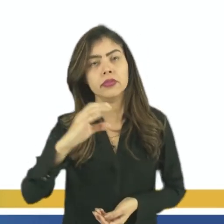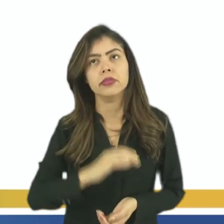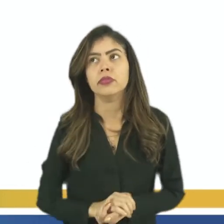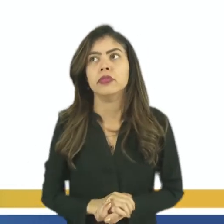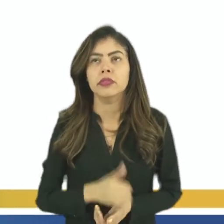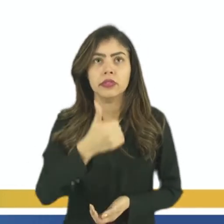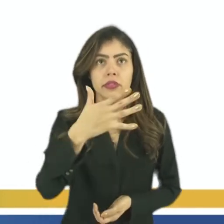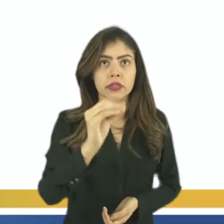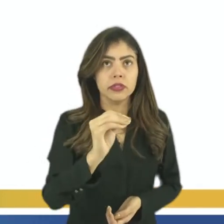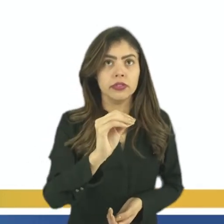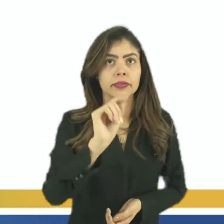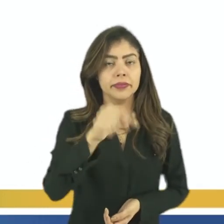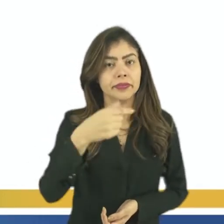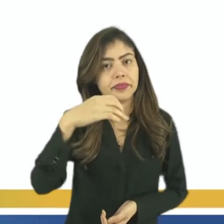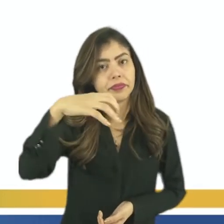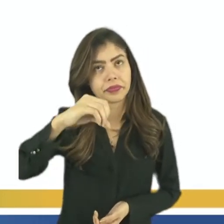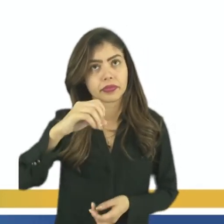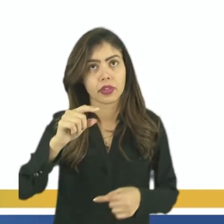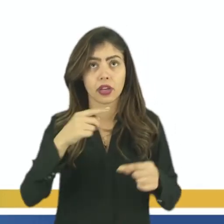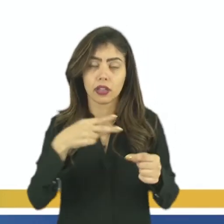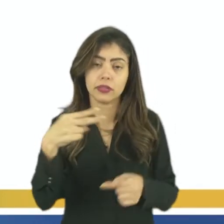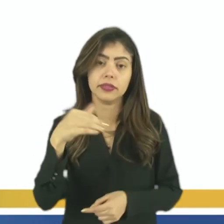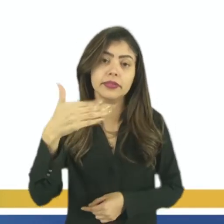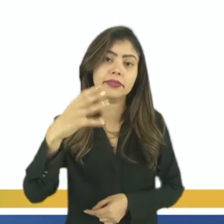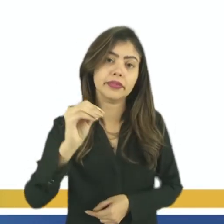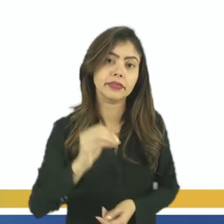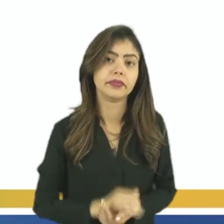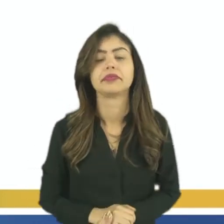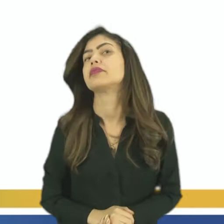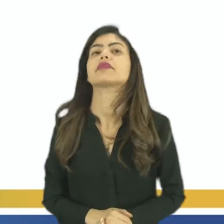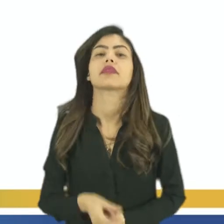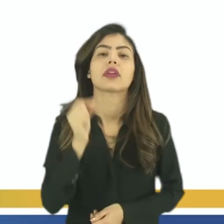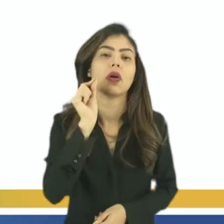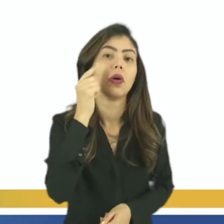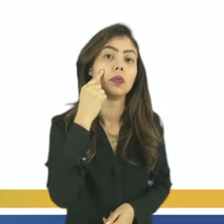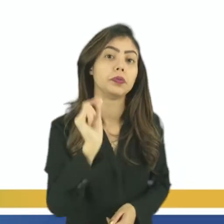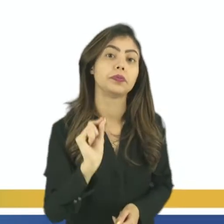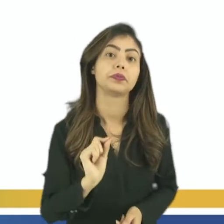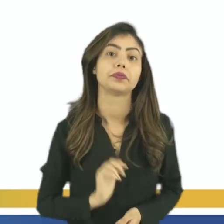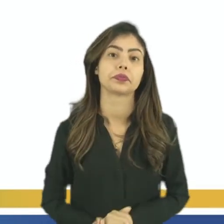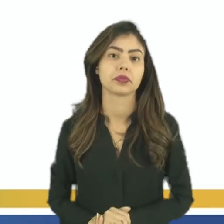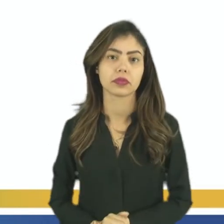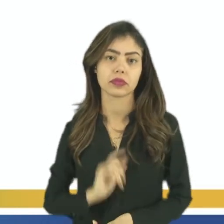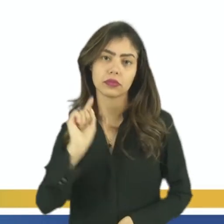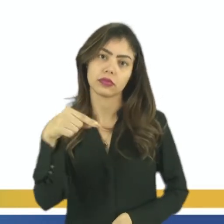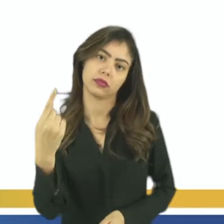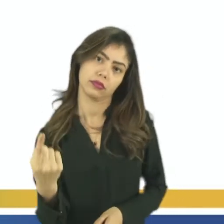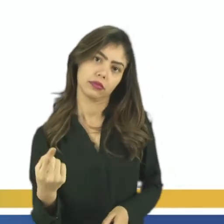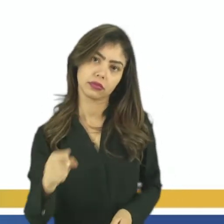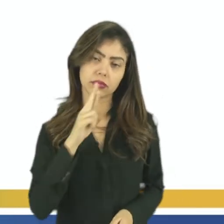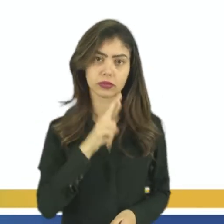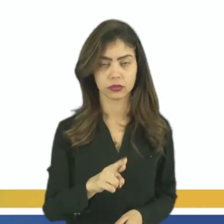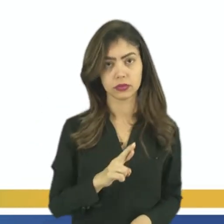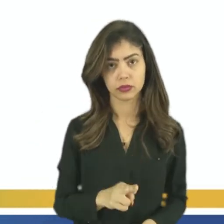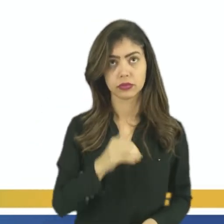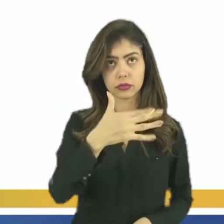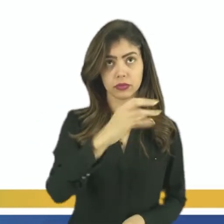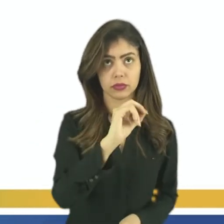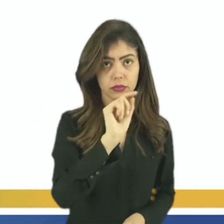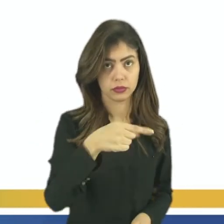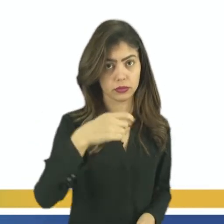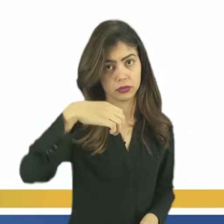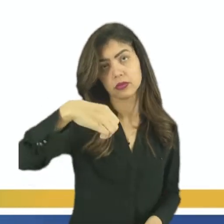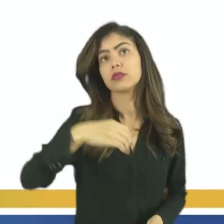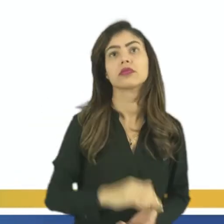10 9 da 90 e aí a hora que que vai acontecer aqui ó depois que calcular o mmc de 10 e 9